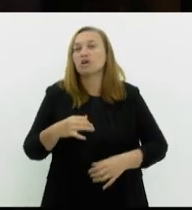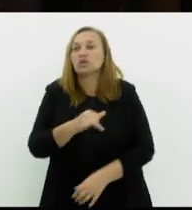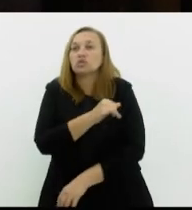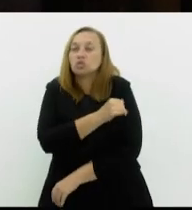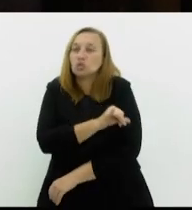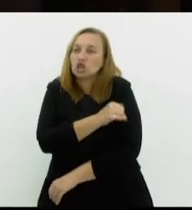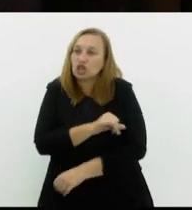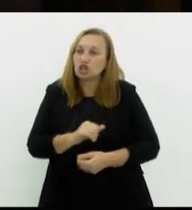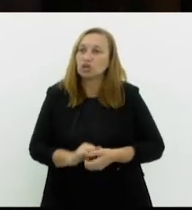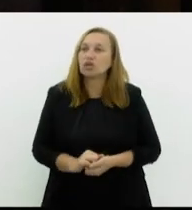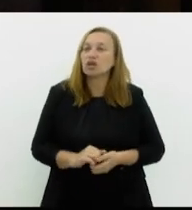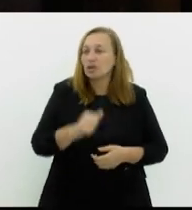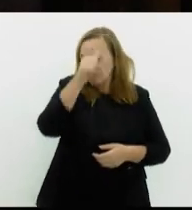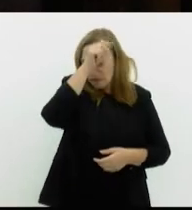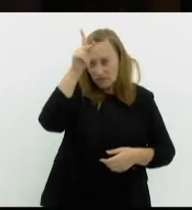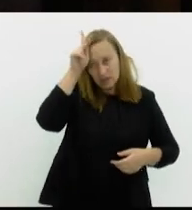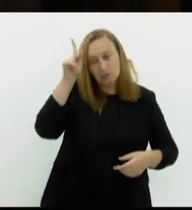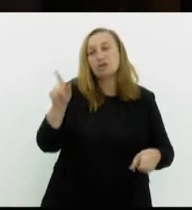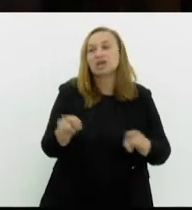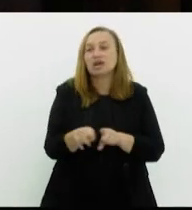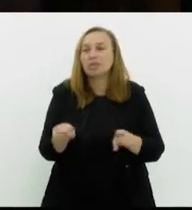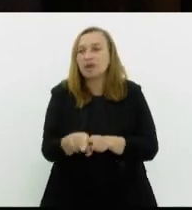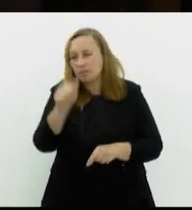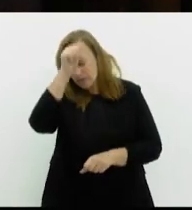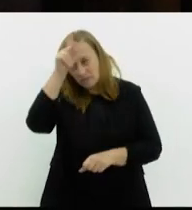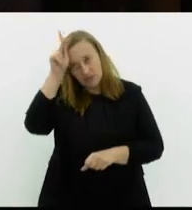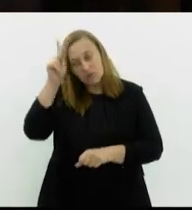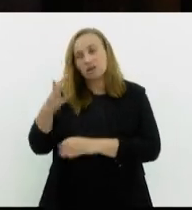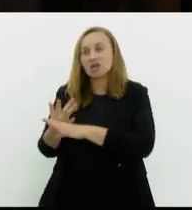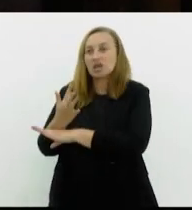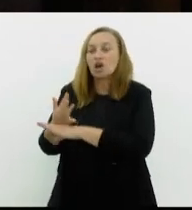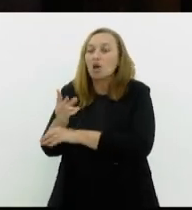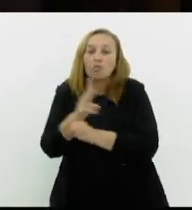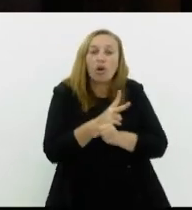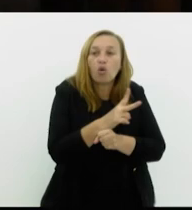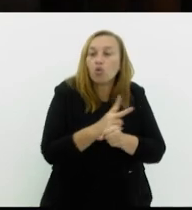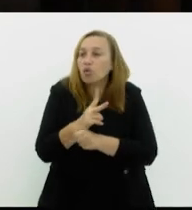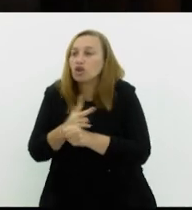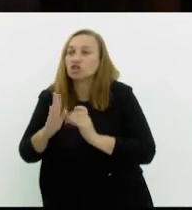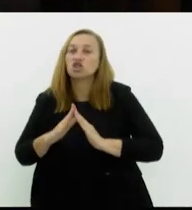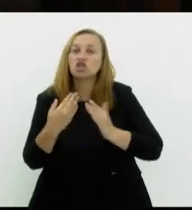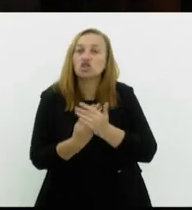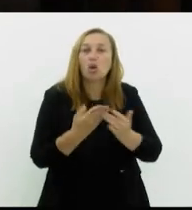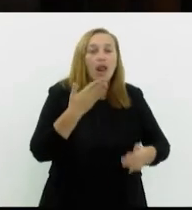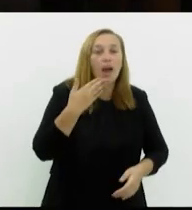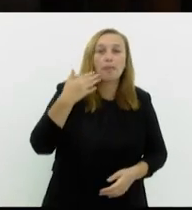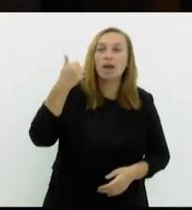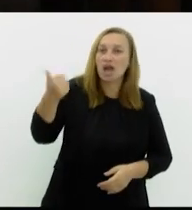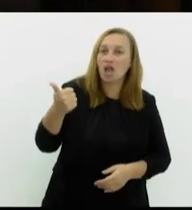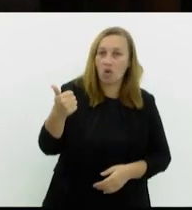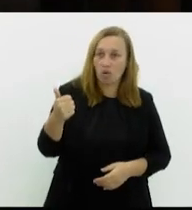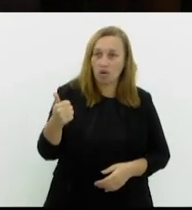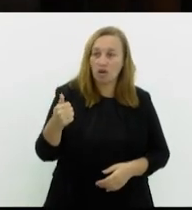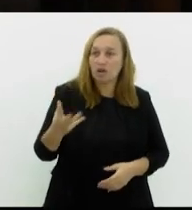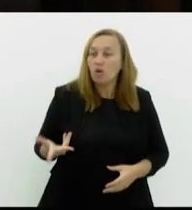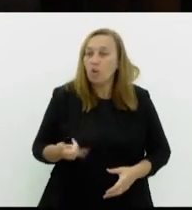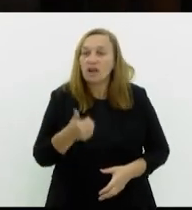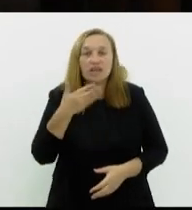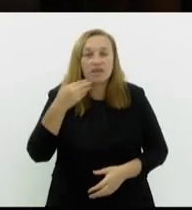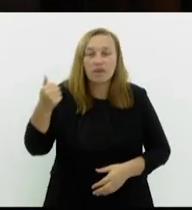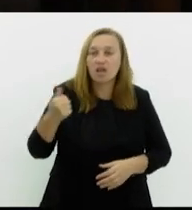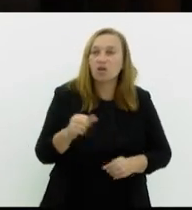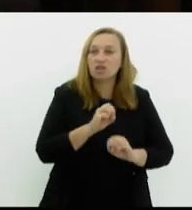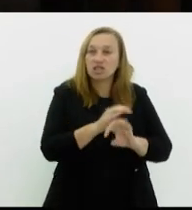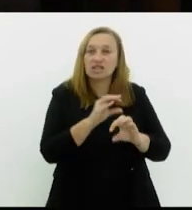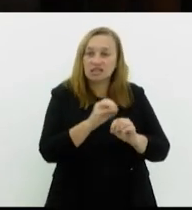com o uniforme da Prefeitura de Duque de Caxias, procurando um local melhor e condição melhores para dar educação ao